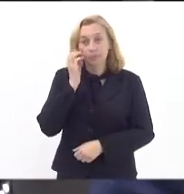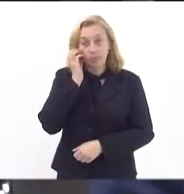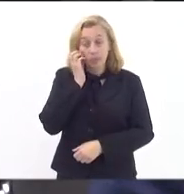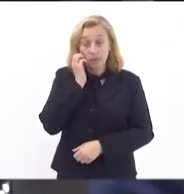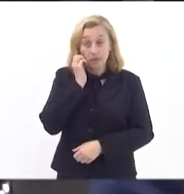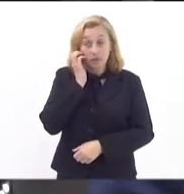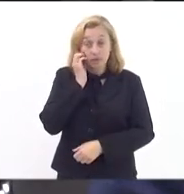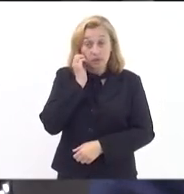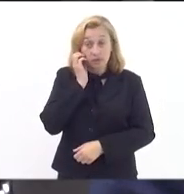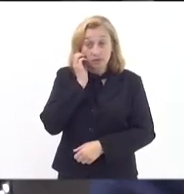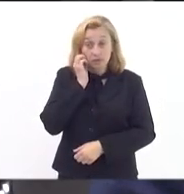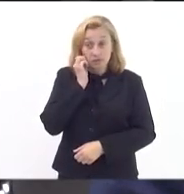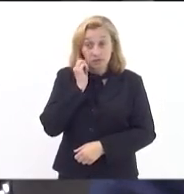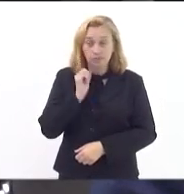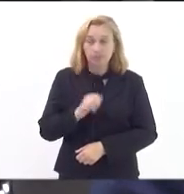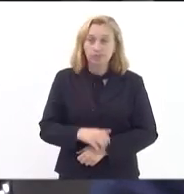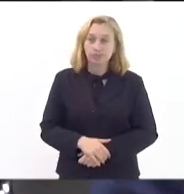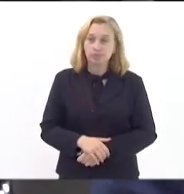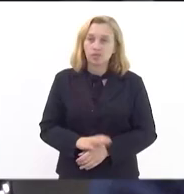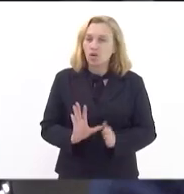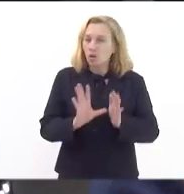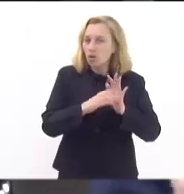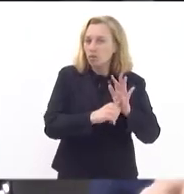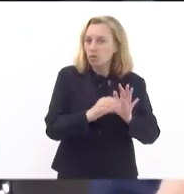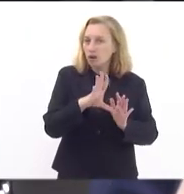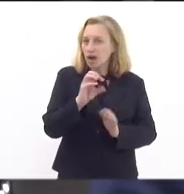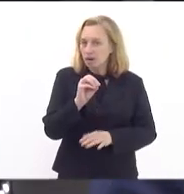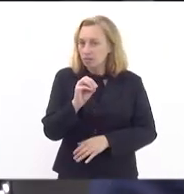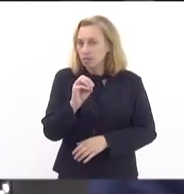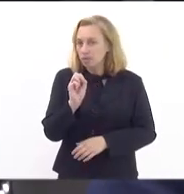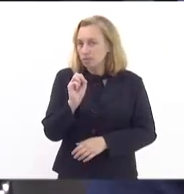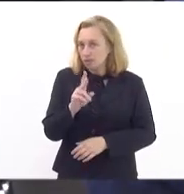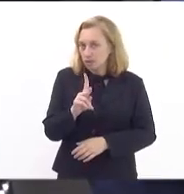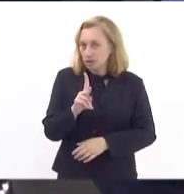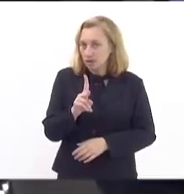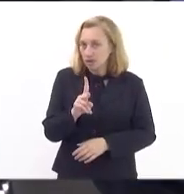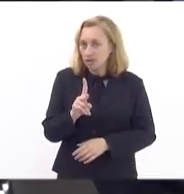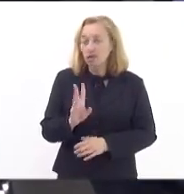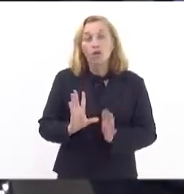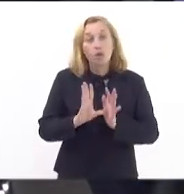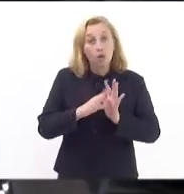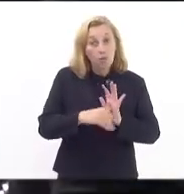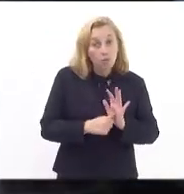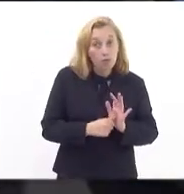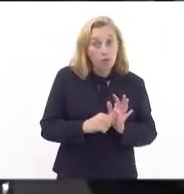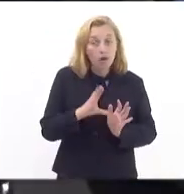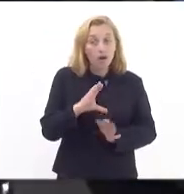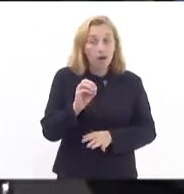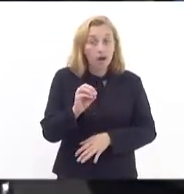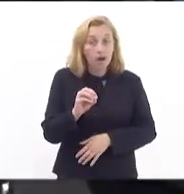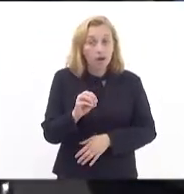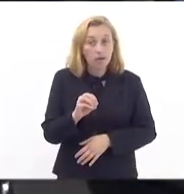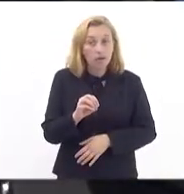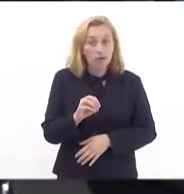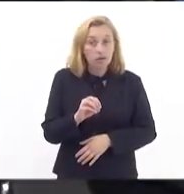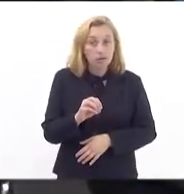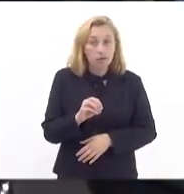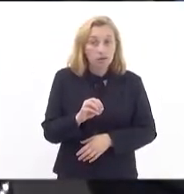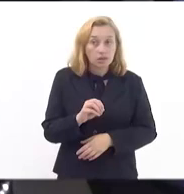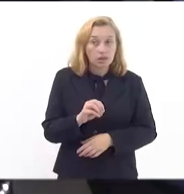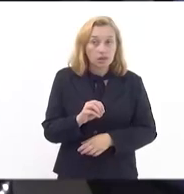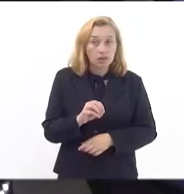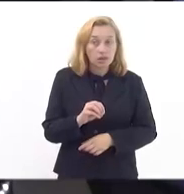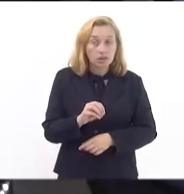então seu uma coisa assim robô cabo genérico se roubou o cabo daqueles que